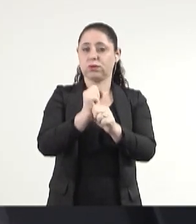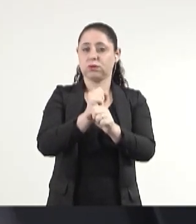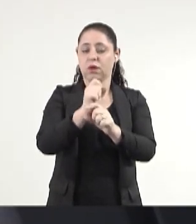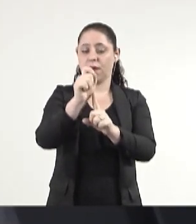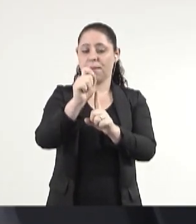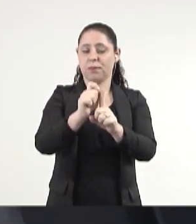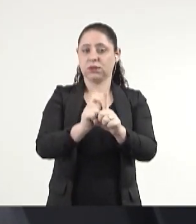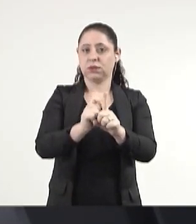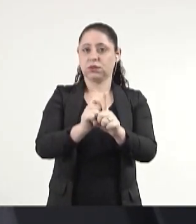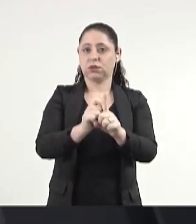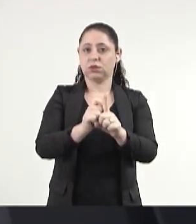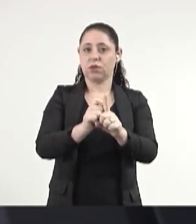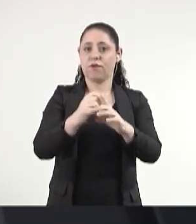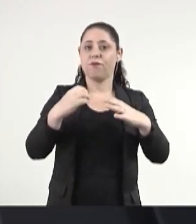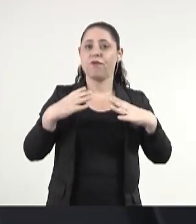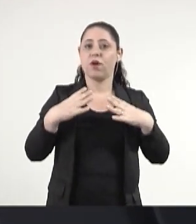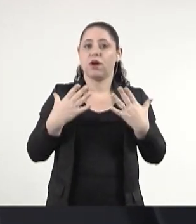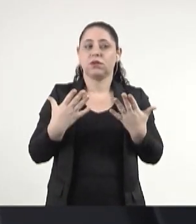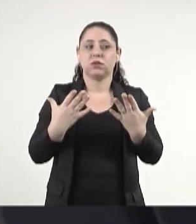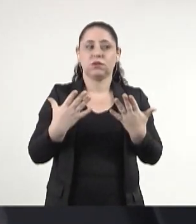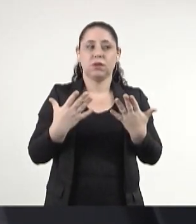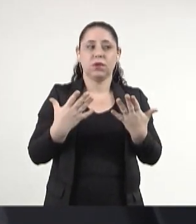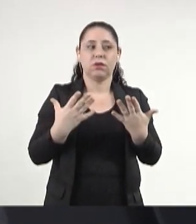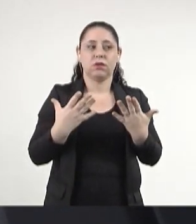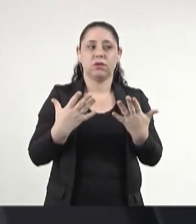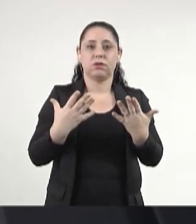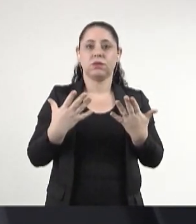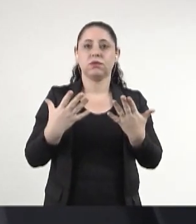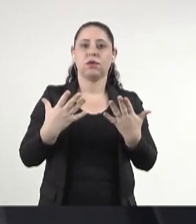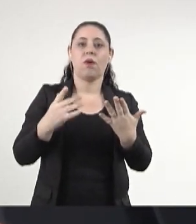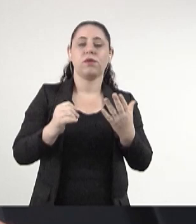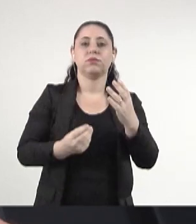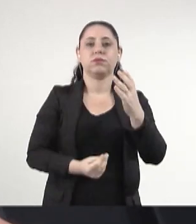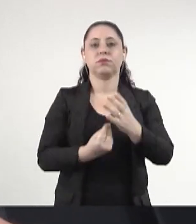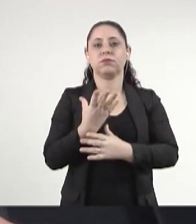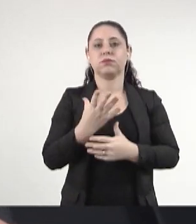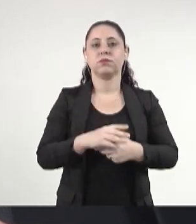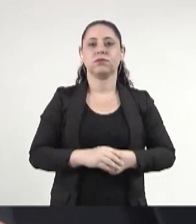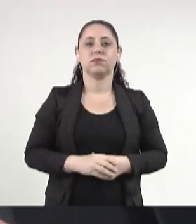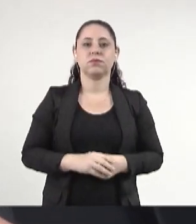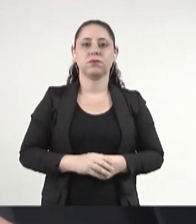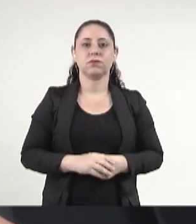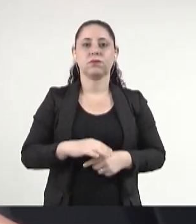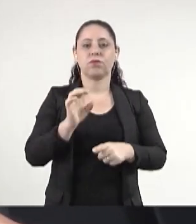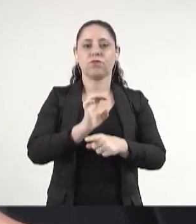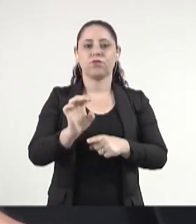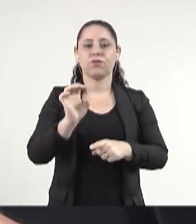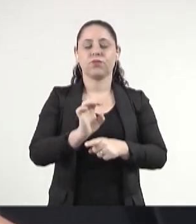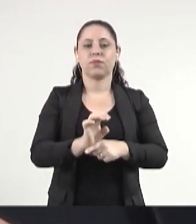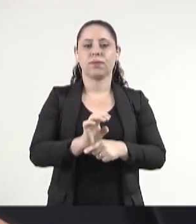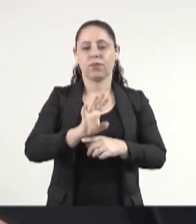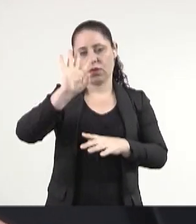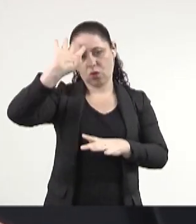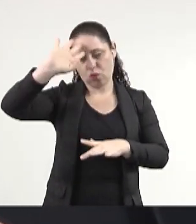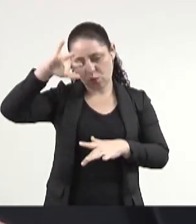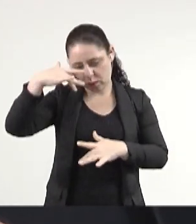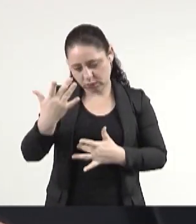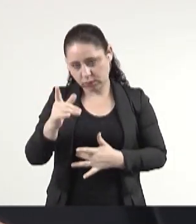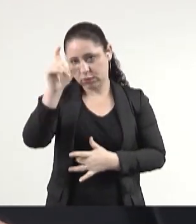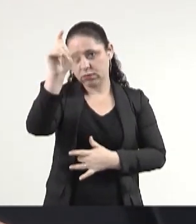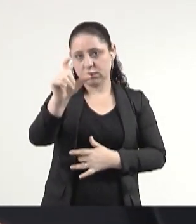no mês em que se comemora o aniversário de criação do Estado, a Assembleia